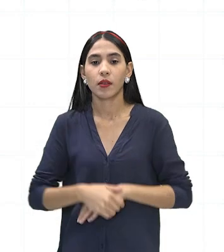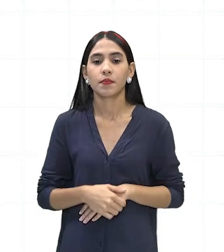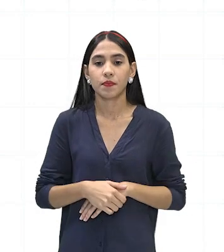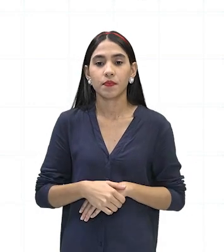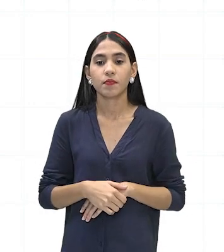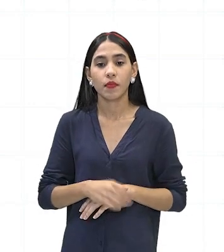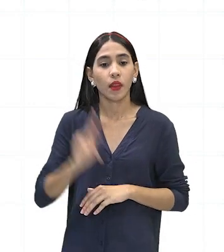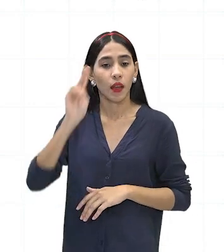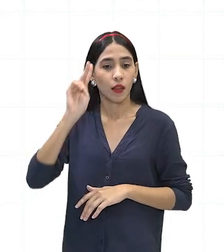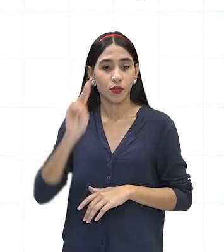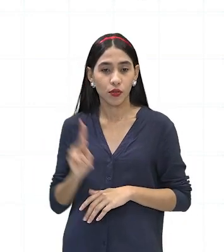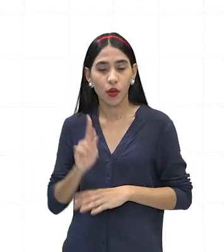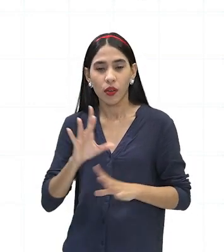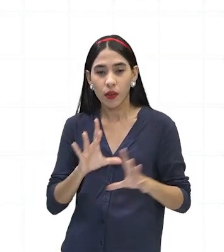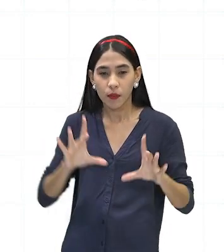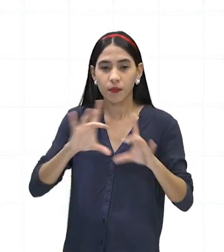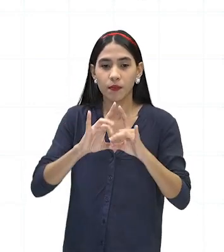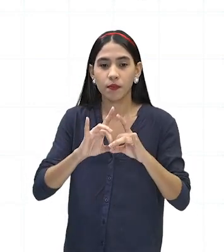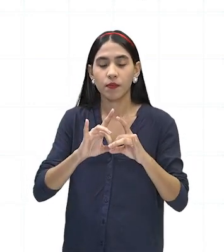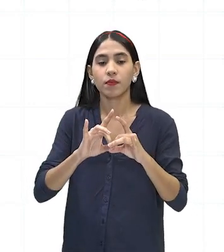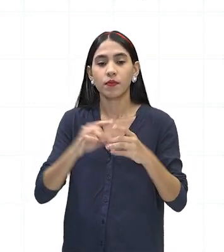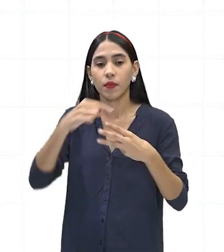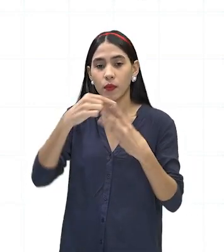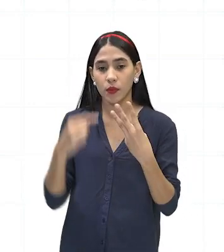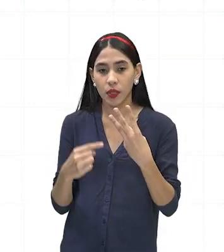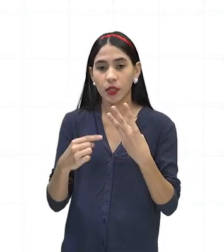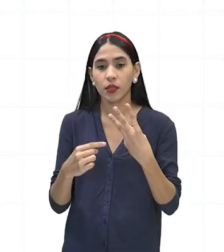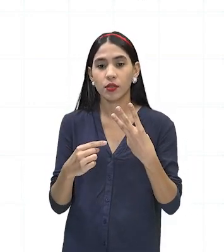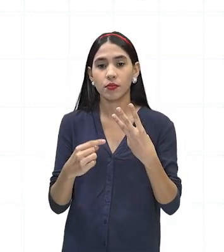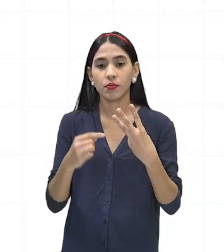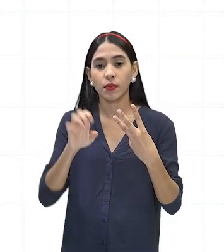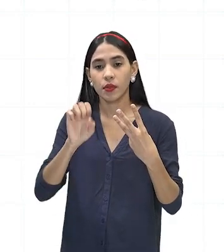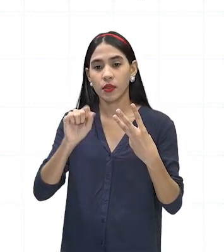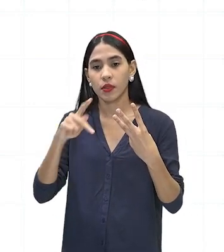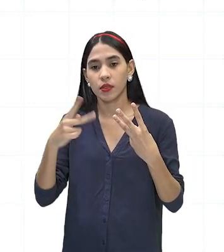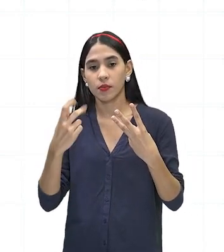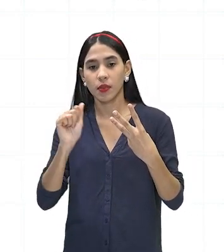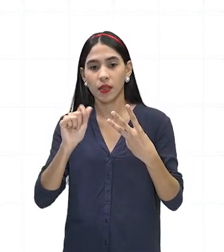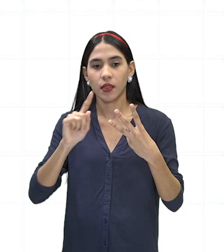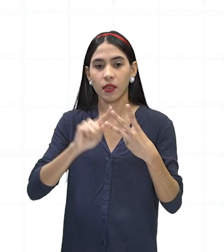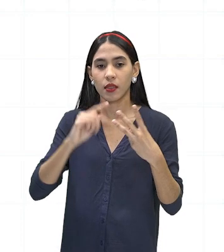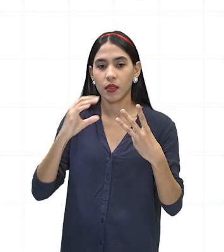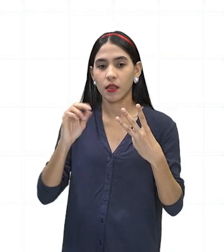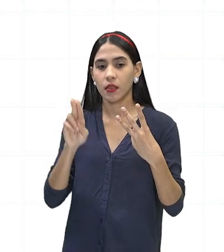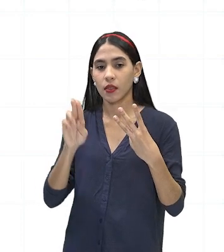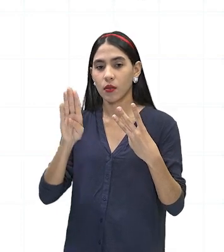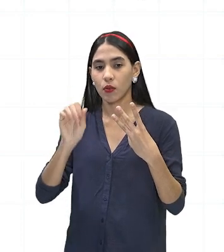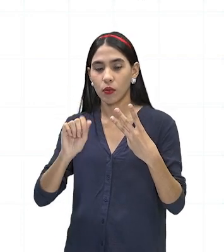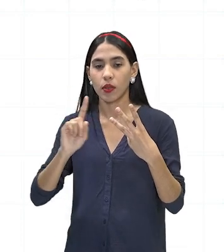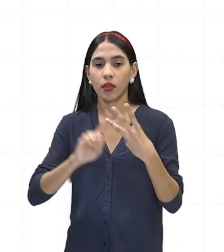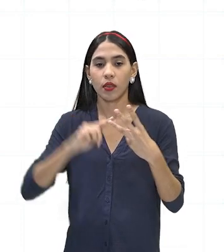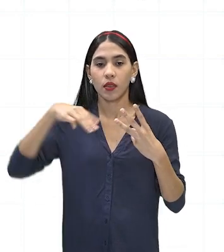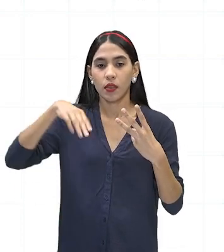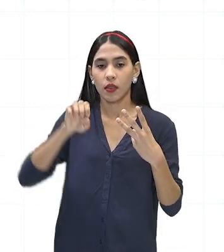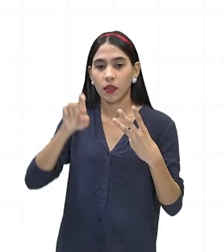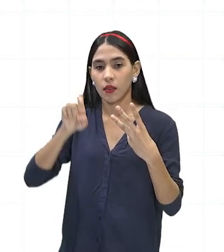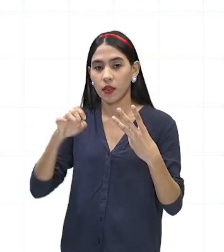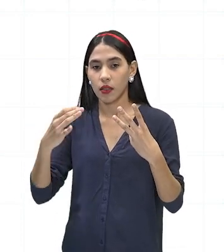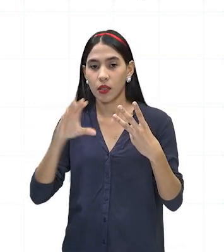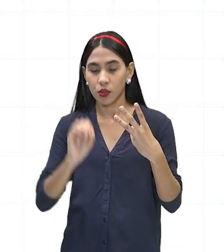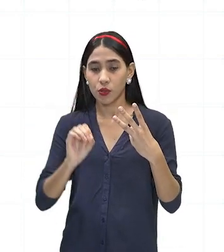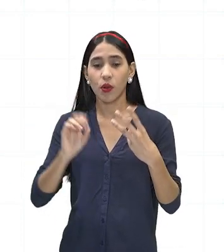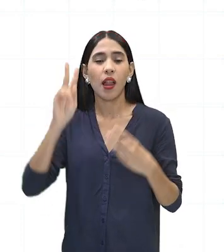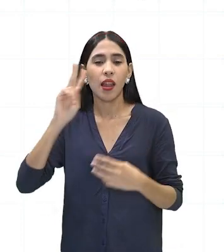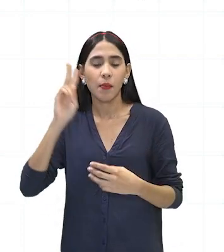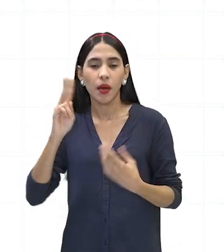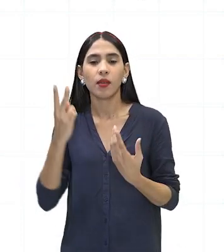sua história está fincada aí nesses 3 países, Espanha, Cuba e México, tá bom? Lembrando que essa história ela é